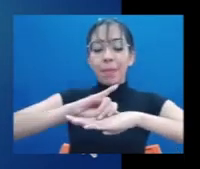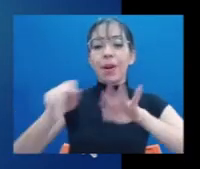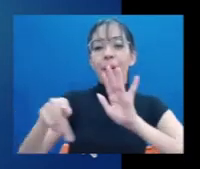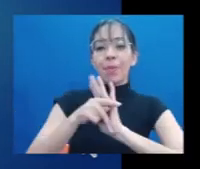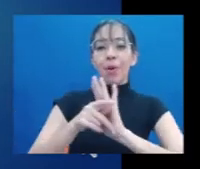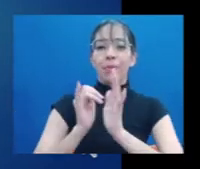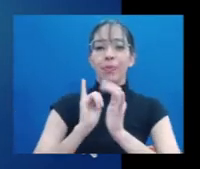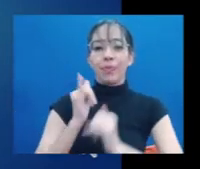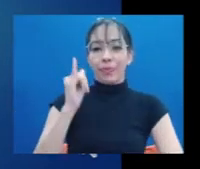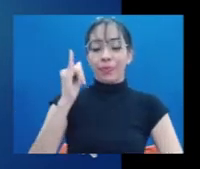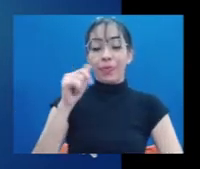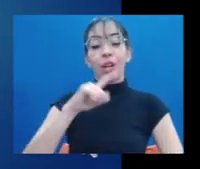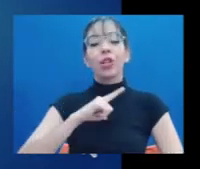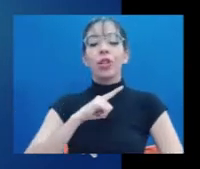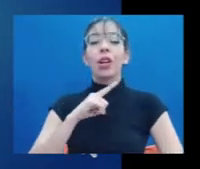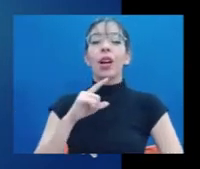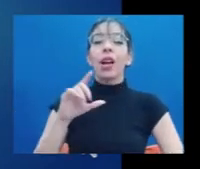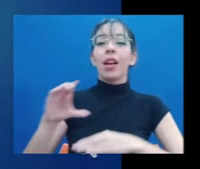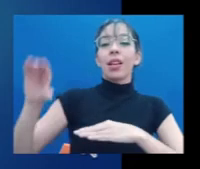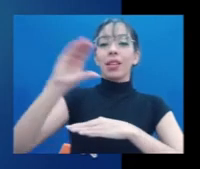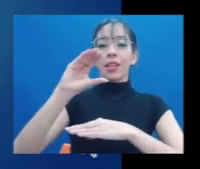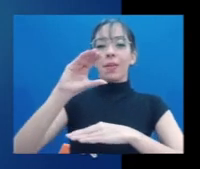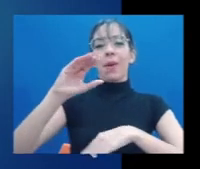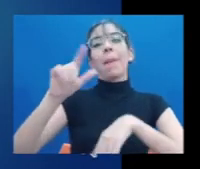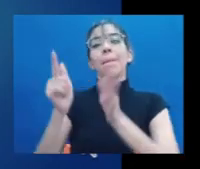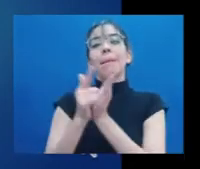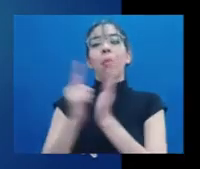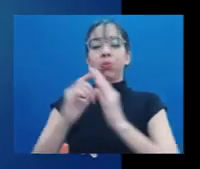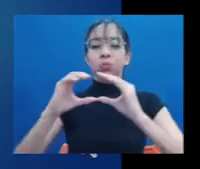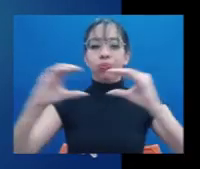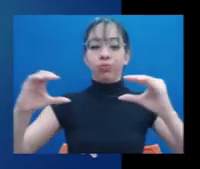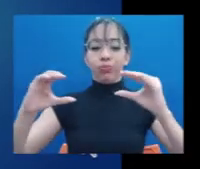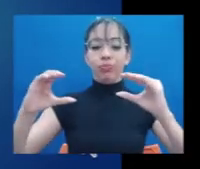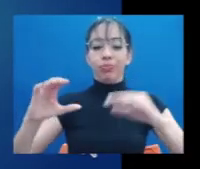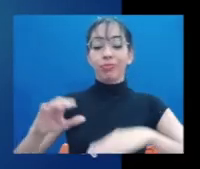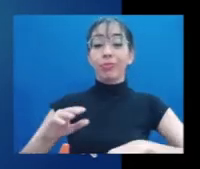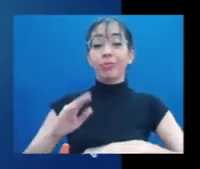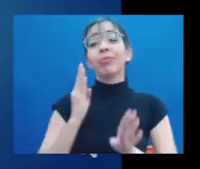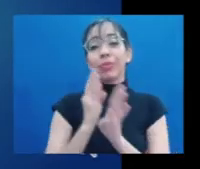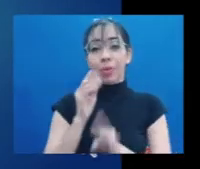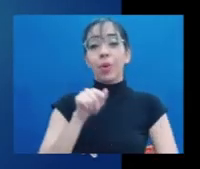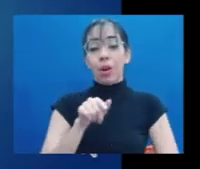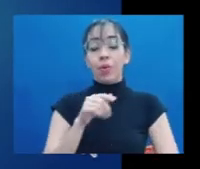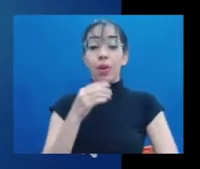cima do mezanino da curadoria. E ainda para completar, essa pedra estava coberta com papelão.